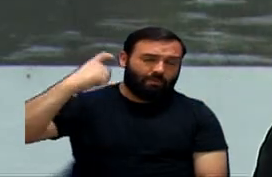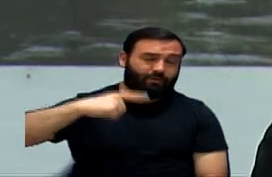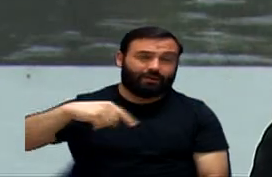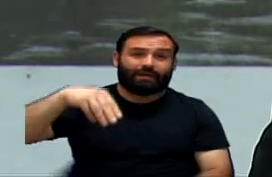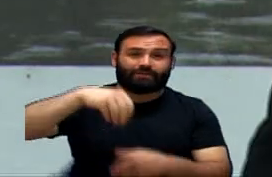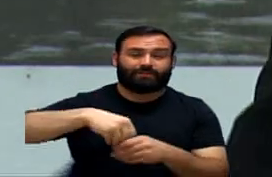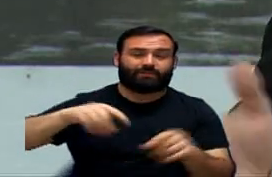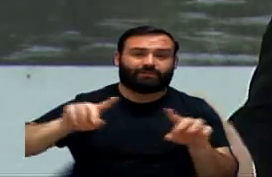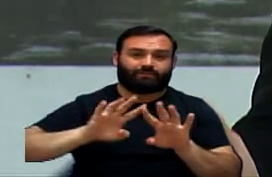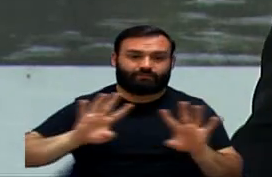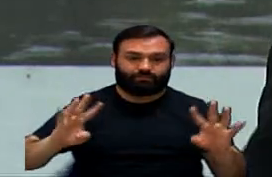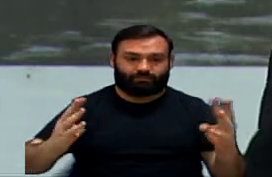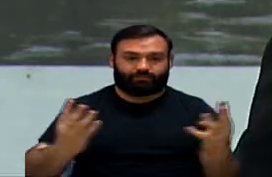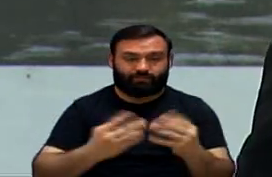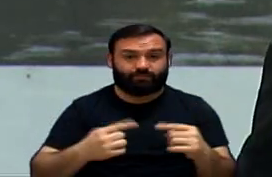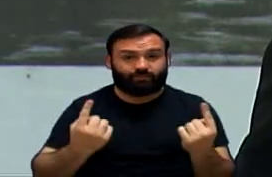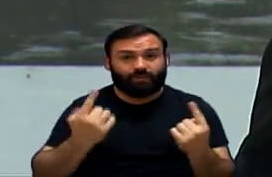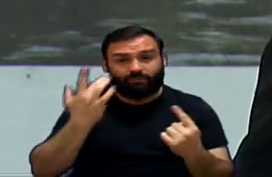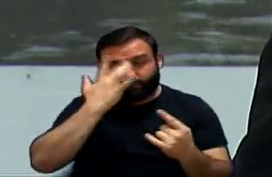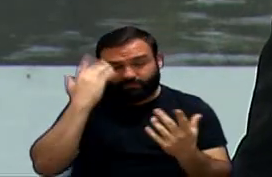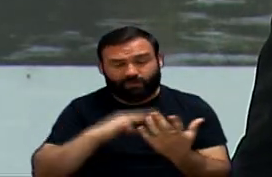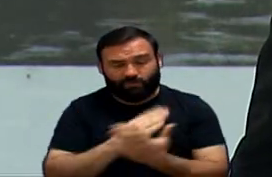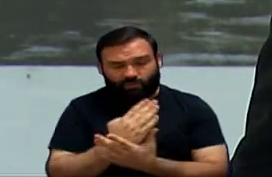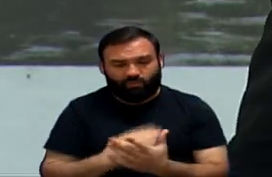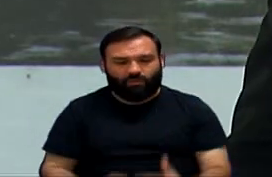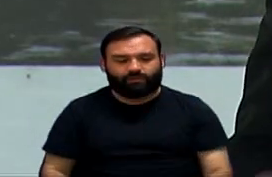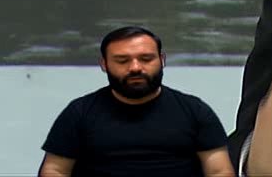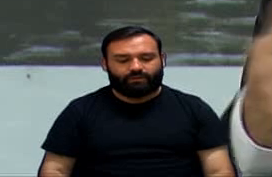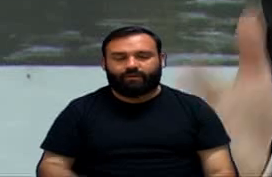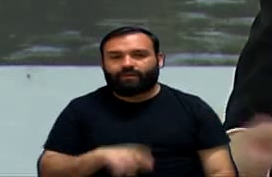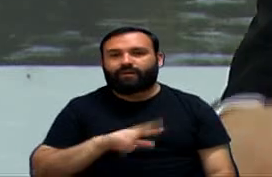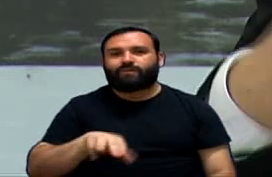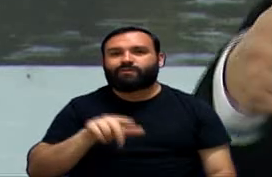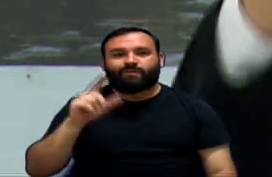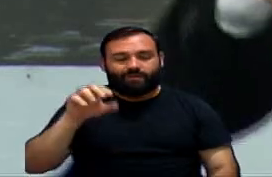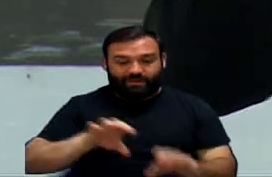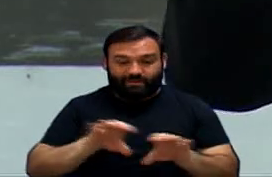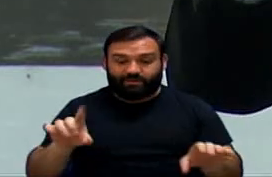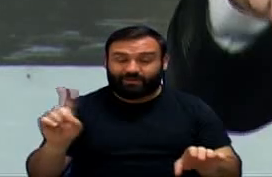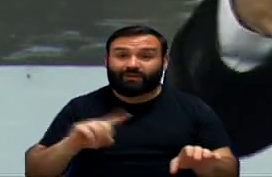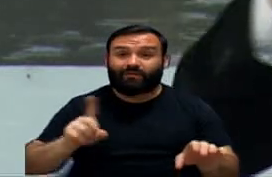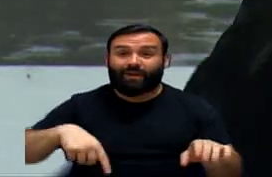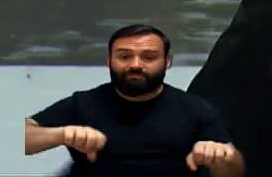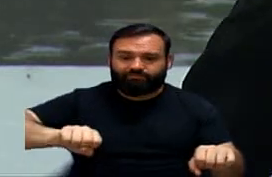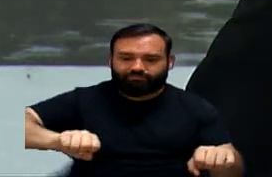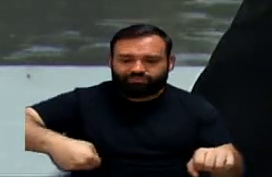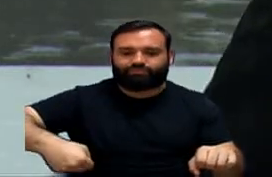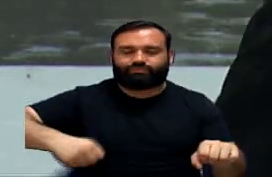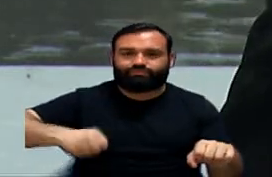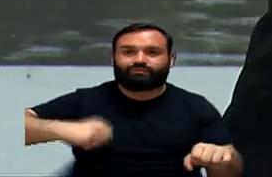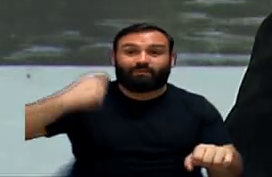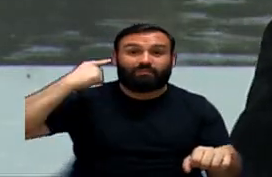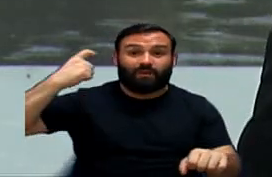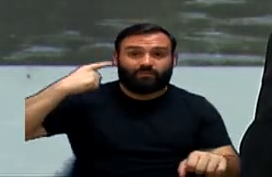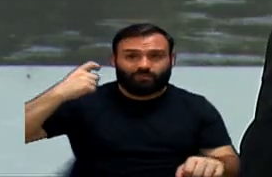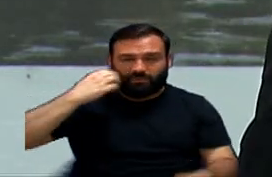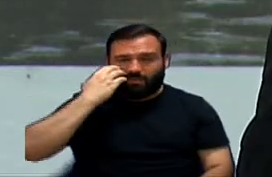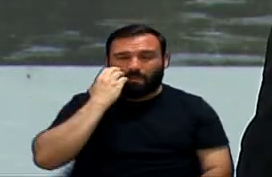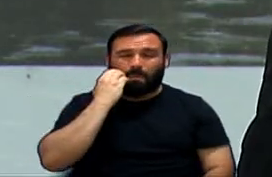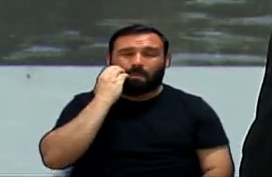cond também incomoda não é nem questão de escapamento questão de você acelerar mais do